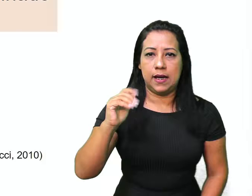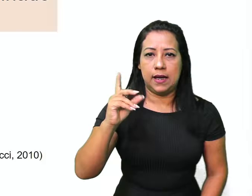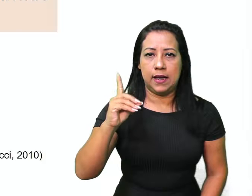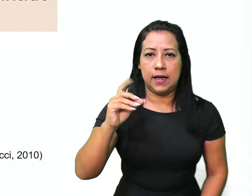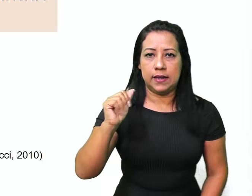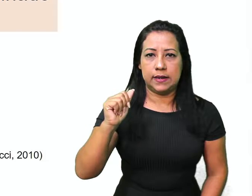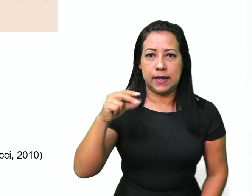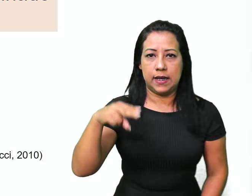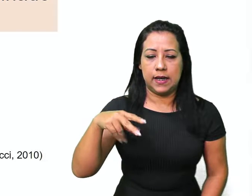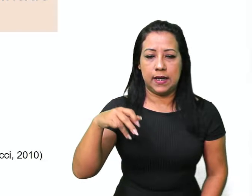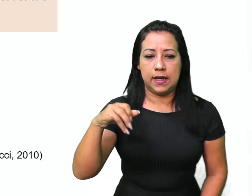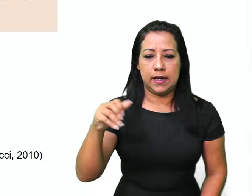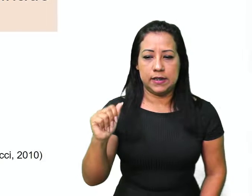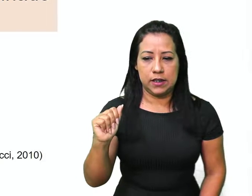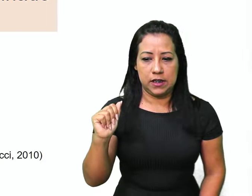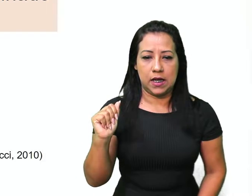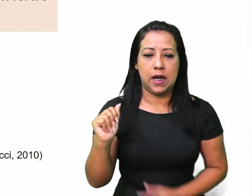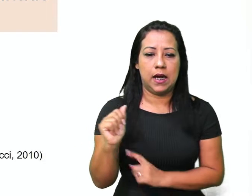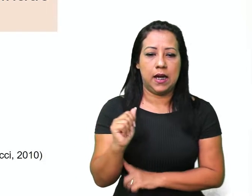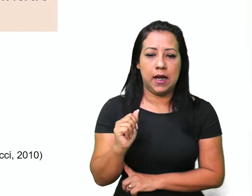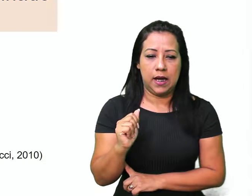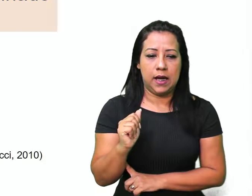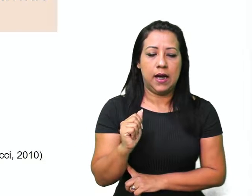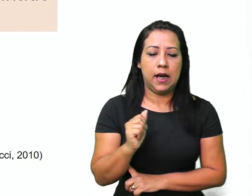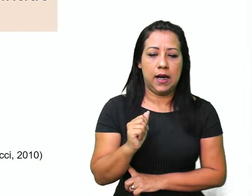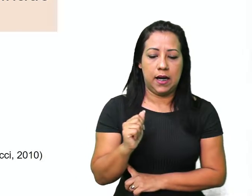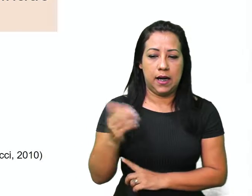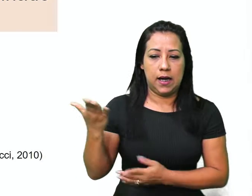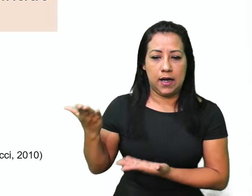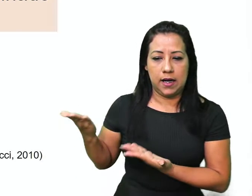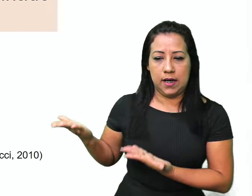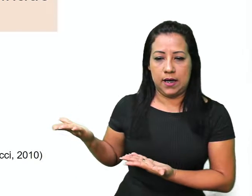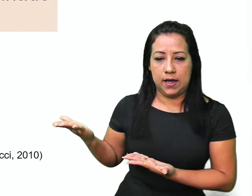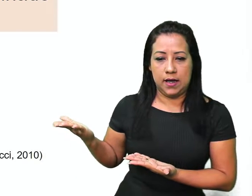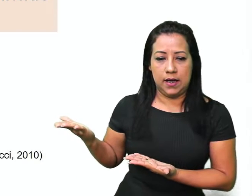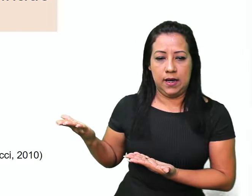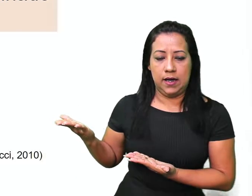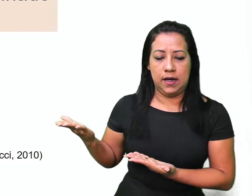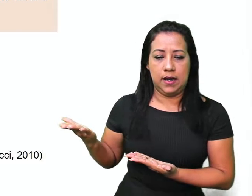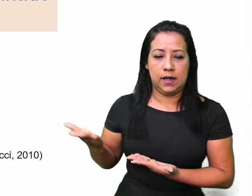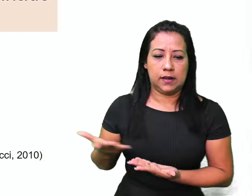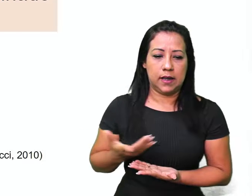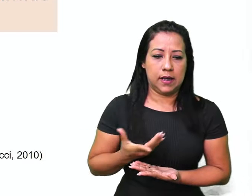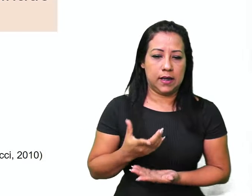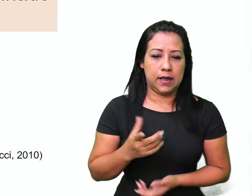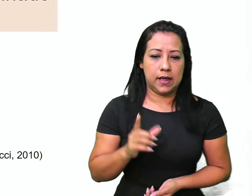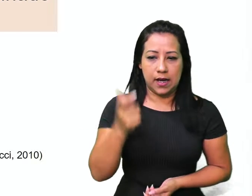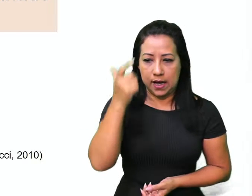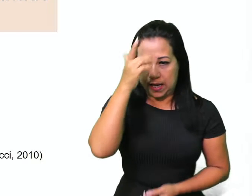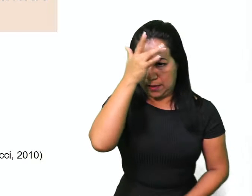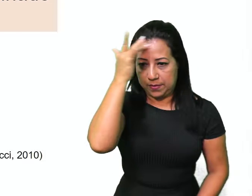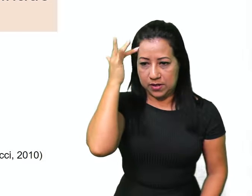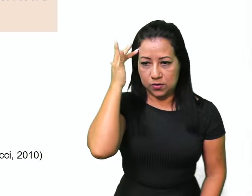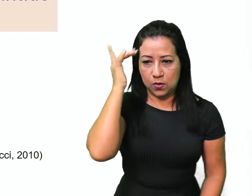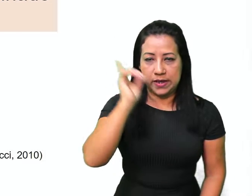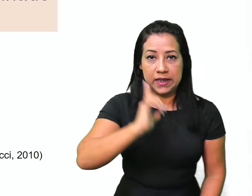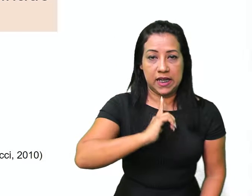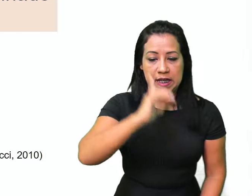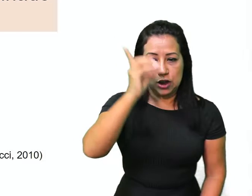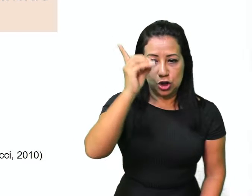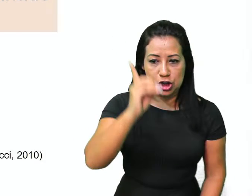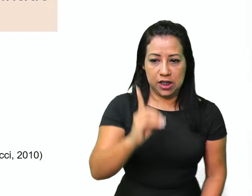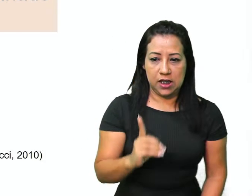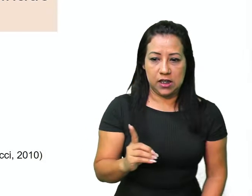Relação das pessoas com os lugares, ó. Está associada à questão da cidadania. Direito. Podemos usá-las nos